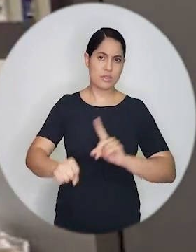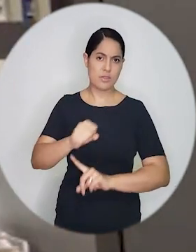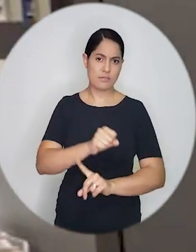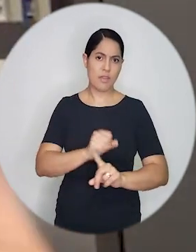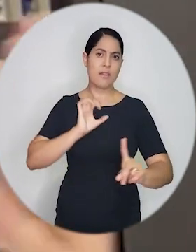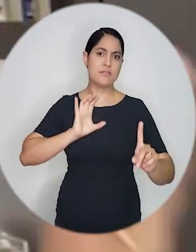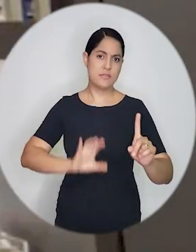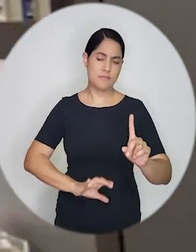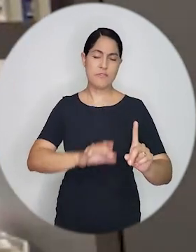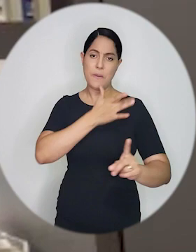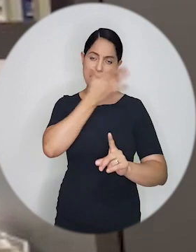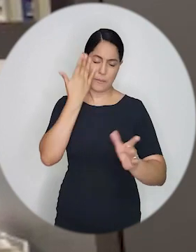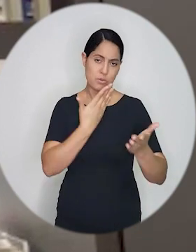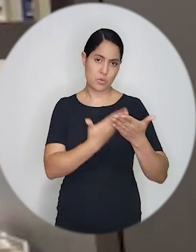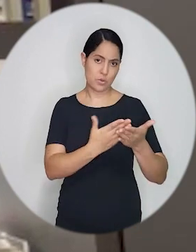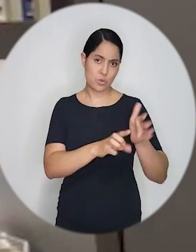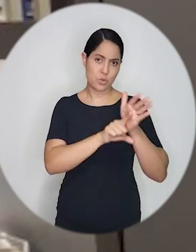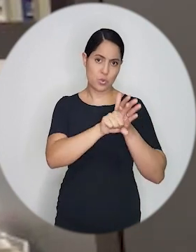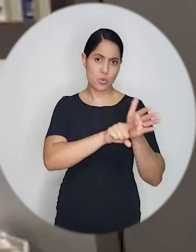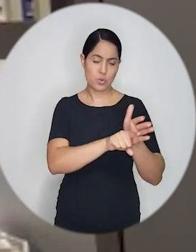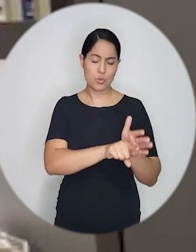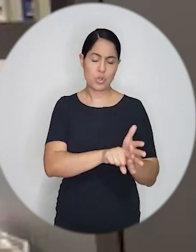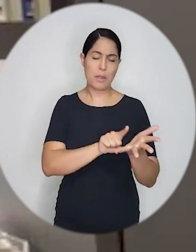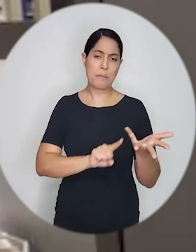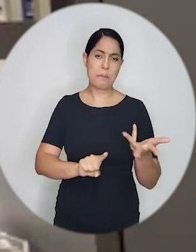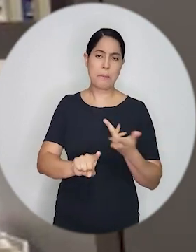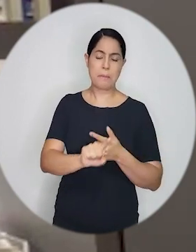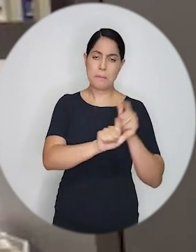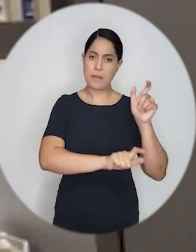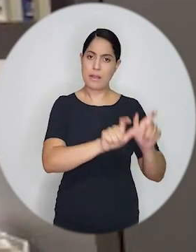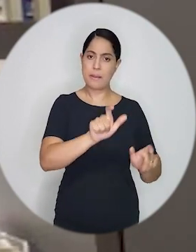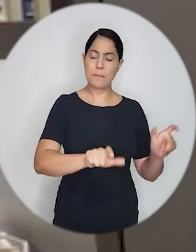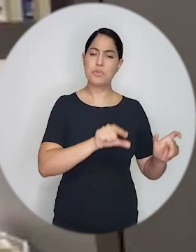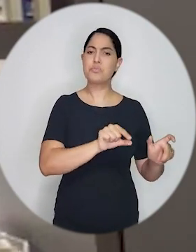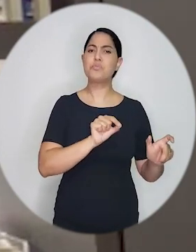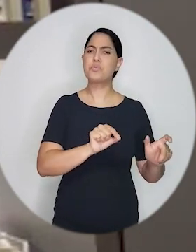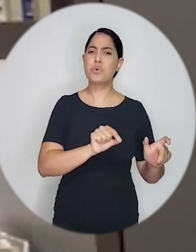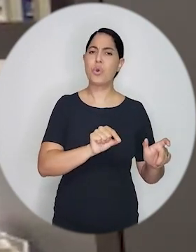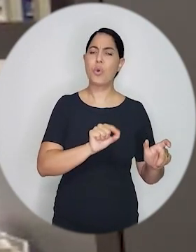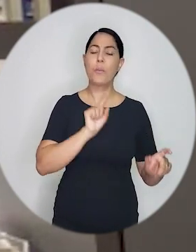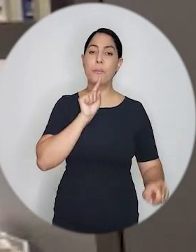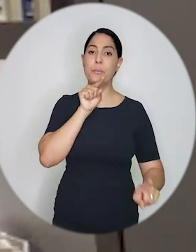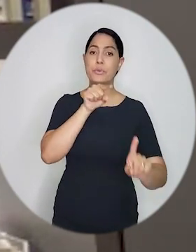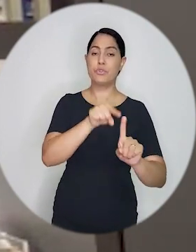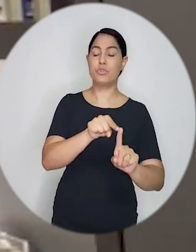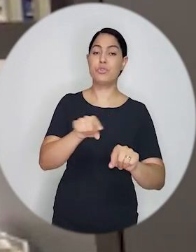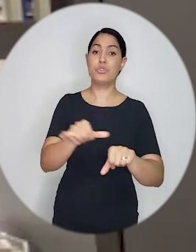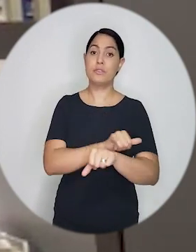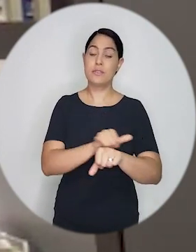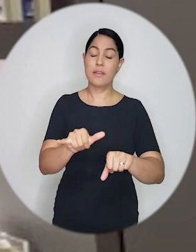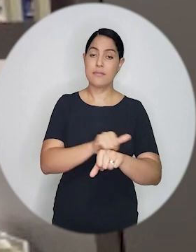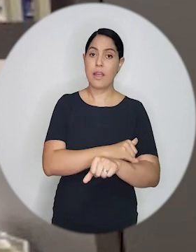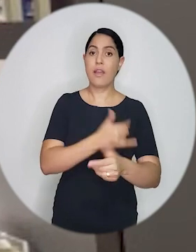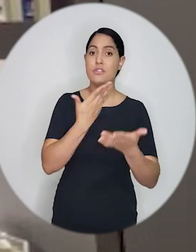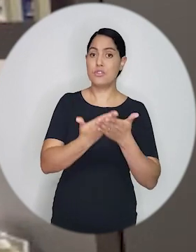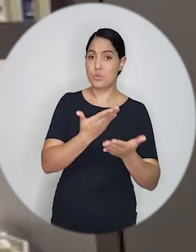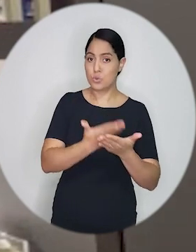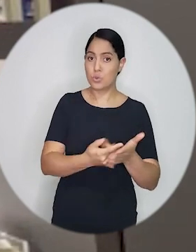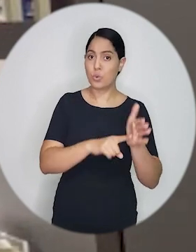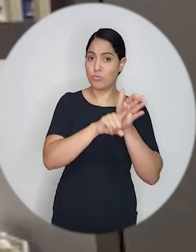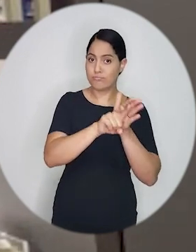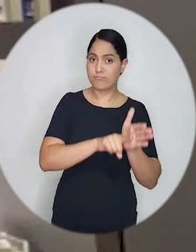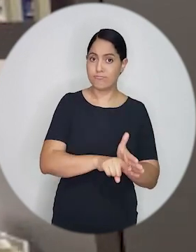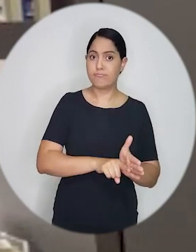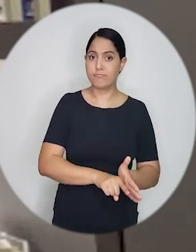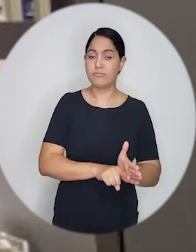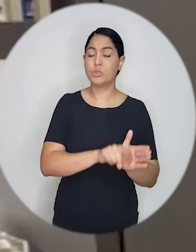ouvir pessoas da sociedade civil, estudiosos, enfim, que pudessem contribuir com